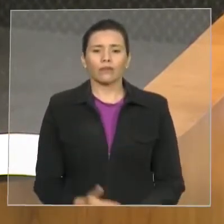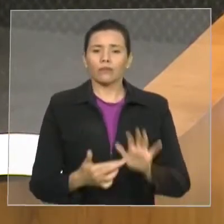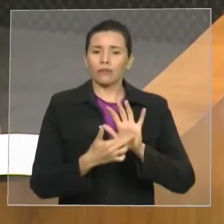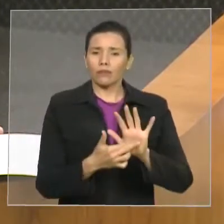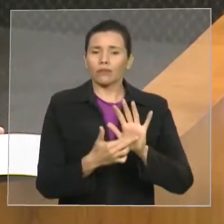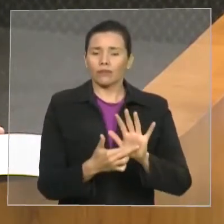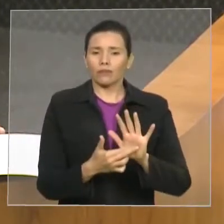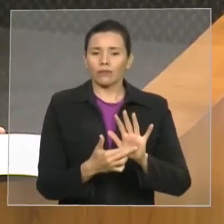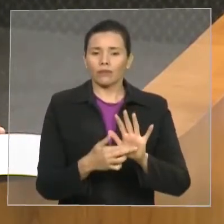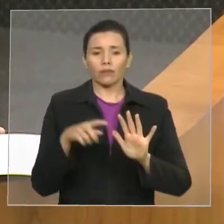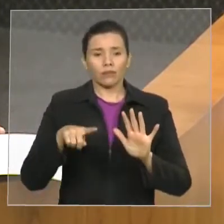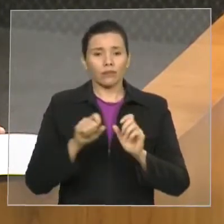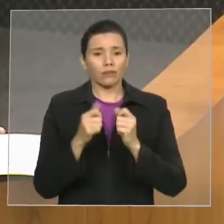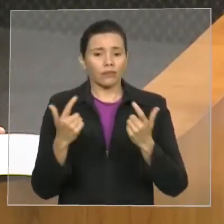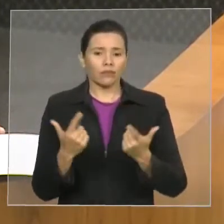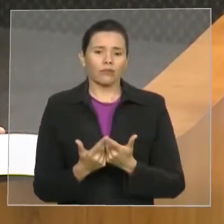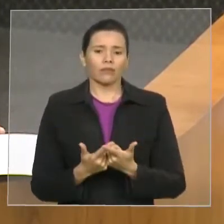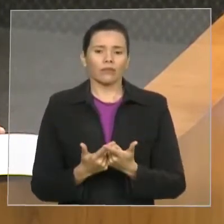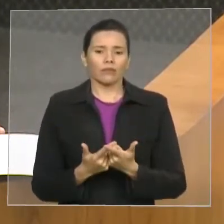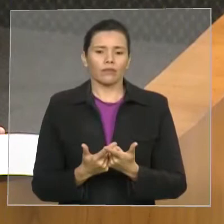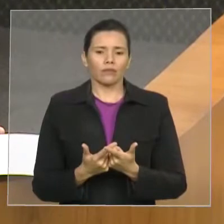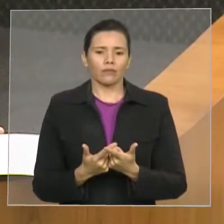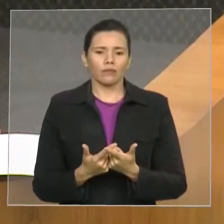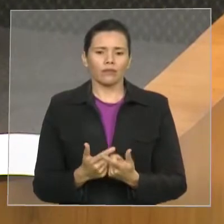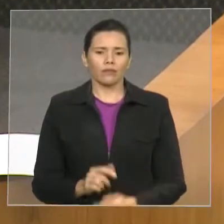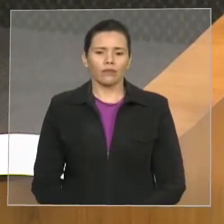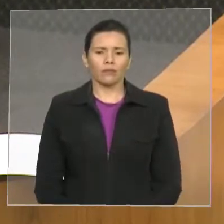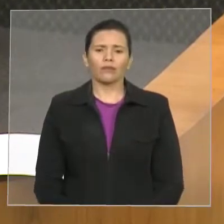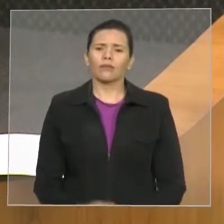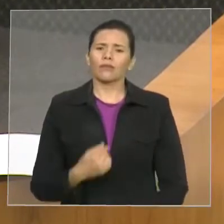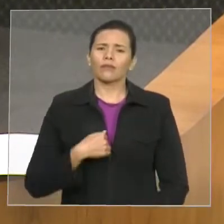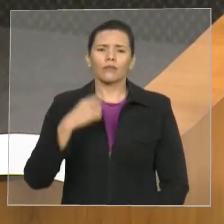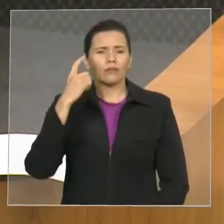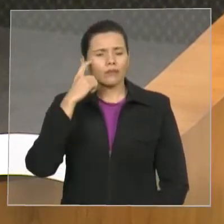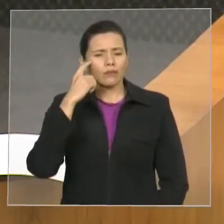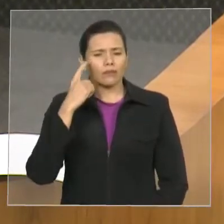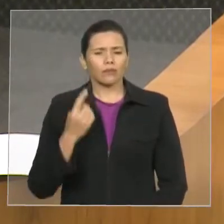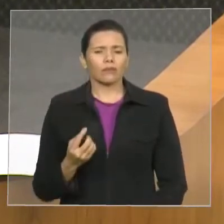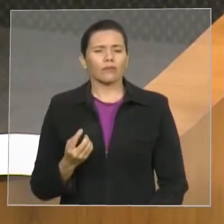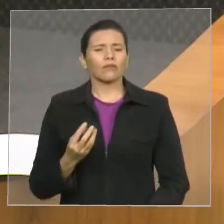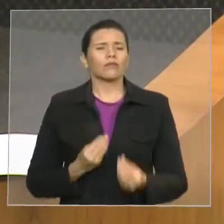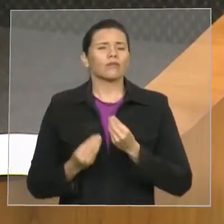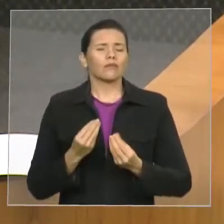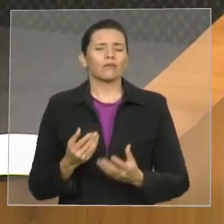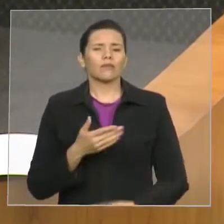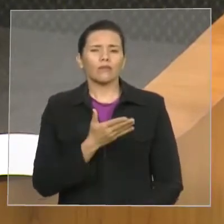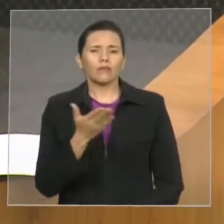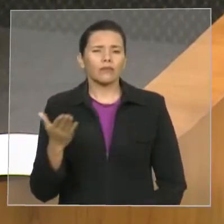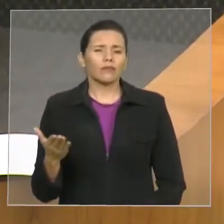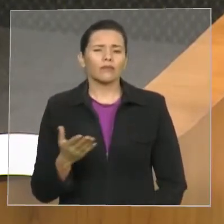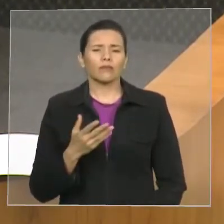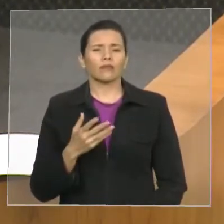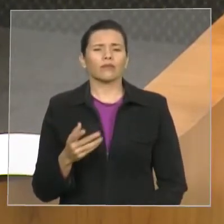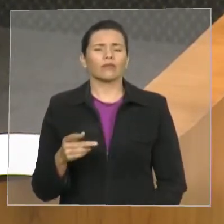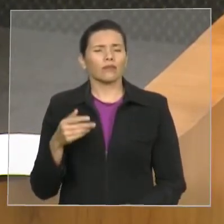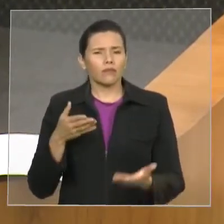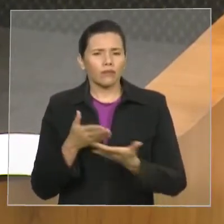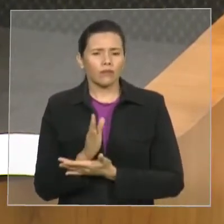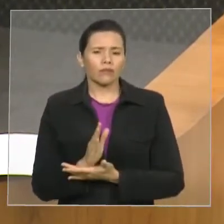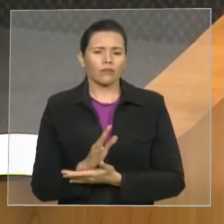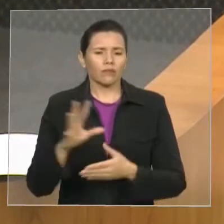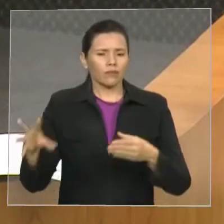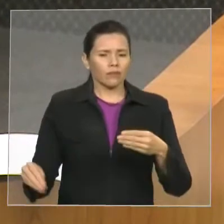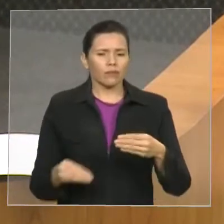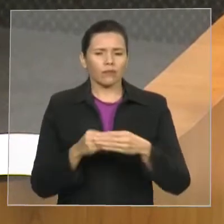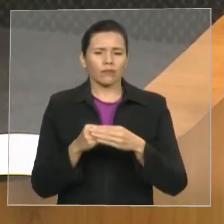Poder Legislativo. E aqui como é que fica o discurso daqueles que há poucos dias atrás aprovaram a inclusão